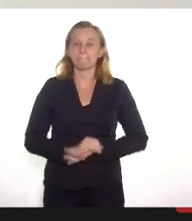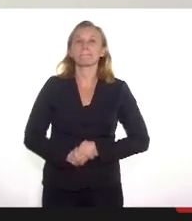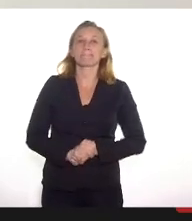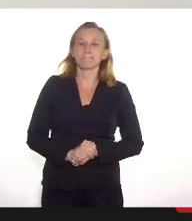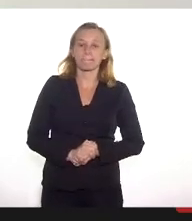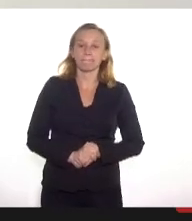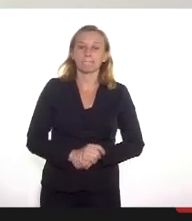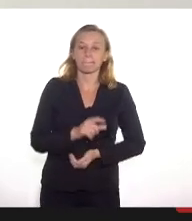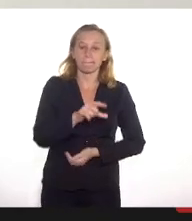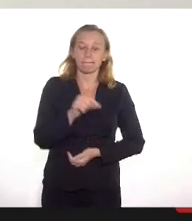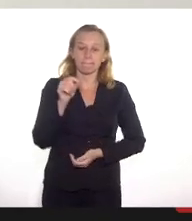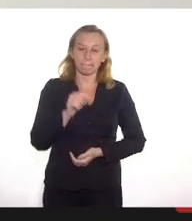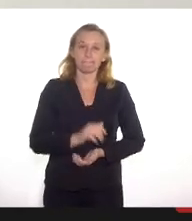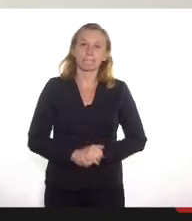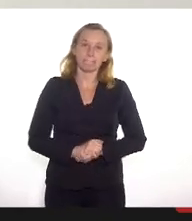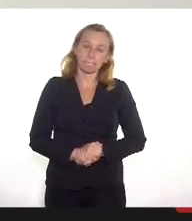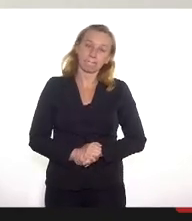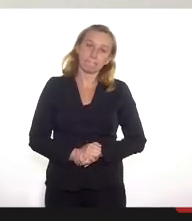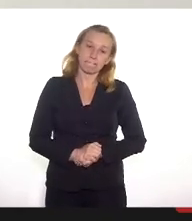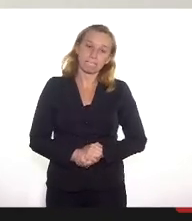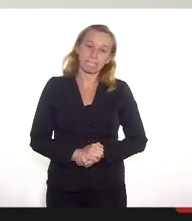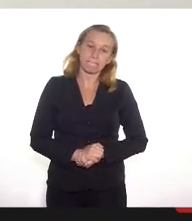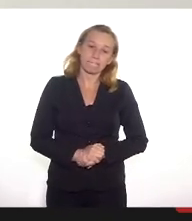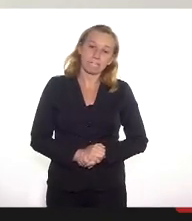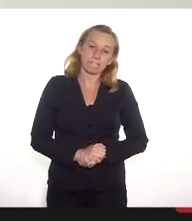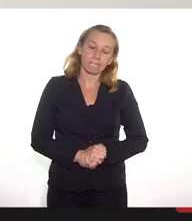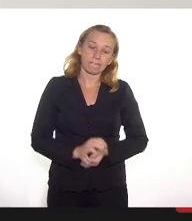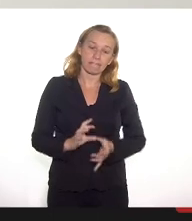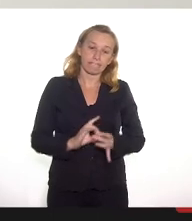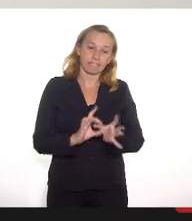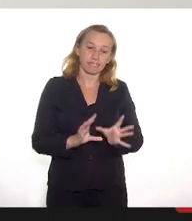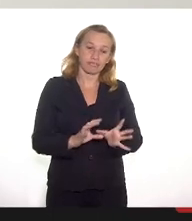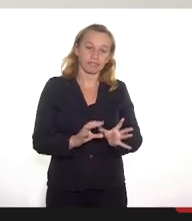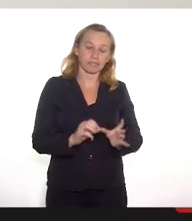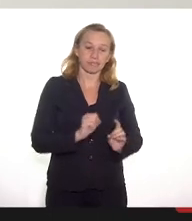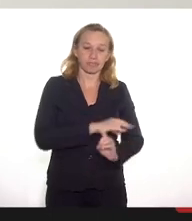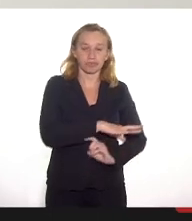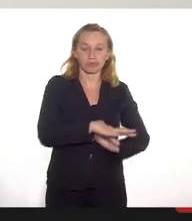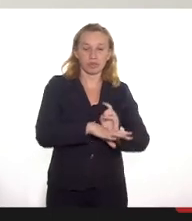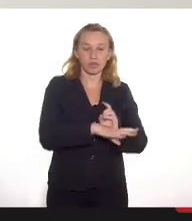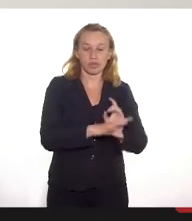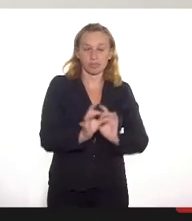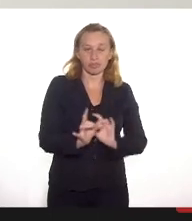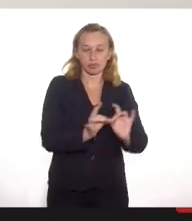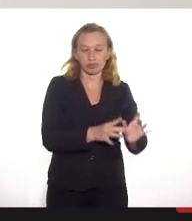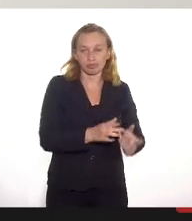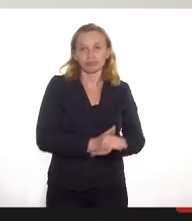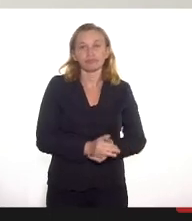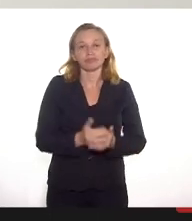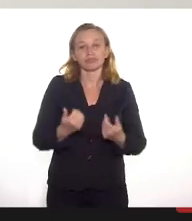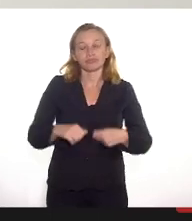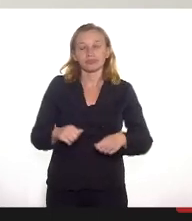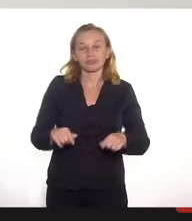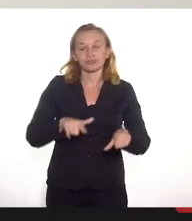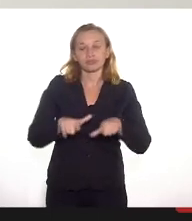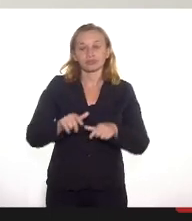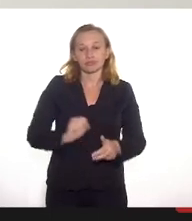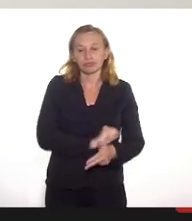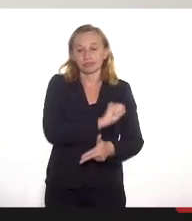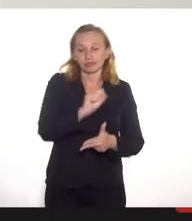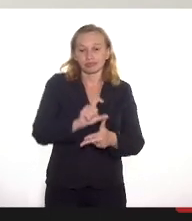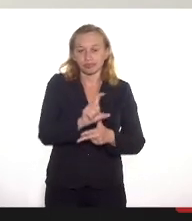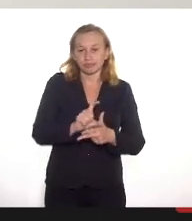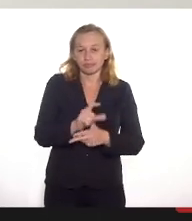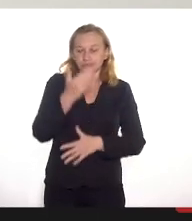como escolha de Sofia ou é deixando que a sociedade briga entre elas quando esse deveria ser sim o papel do executivo